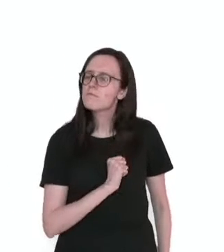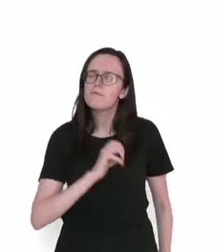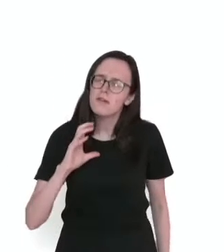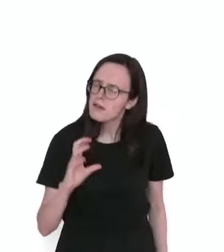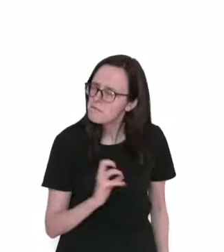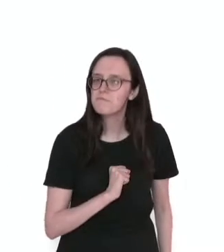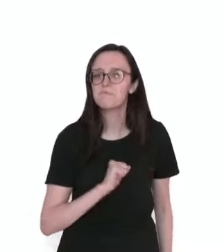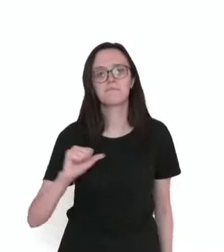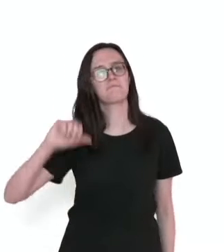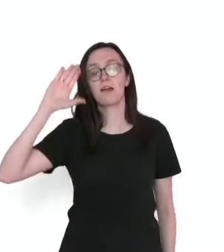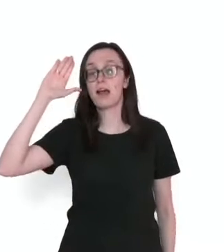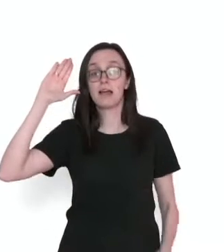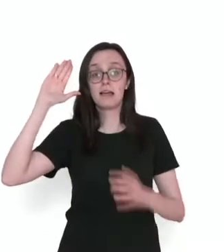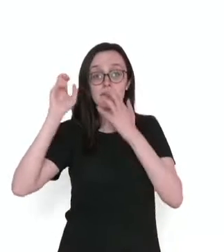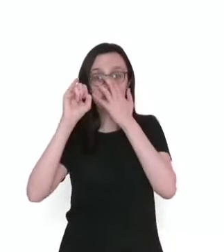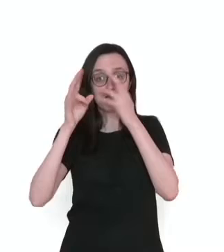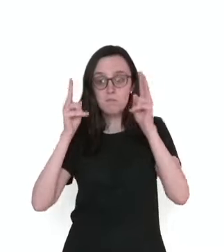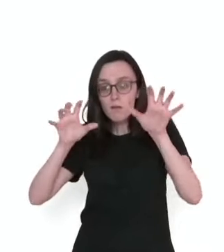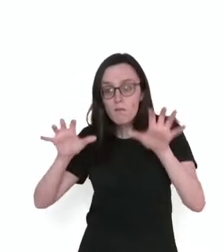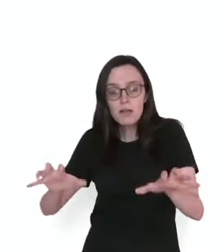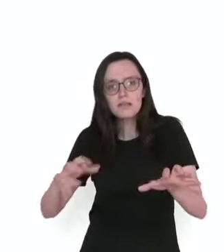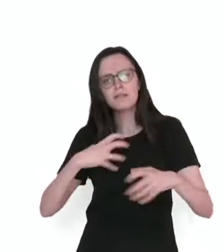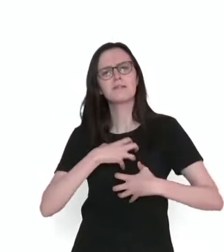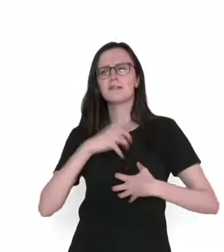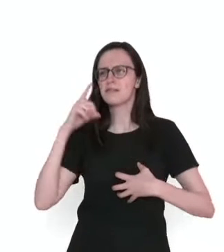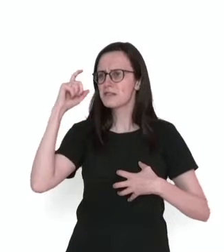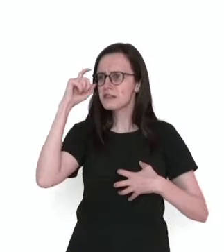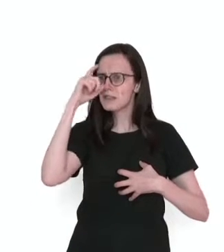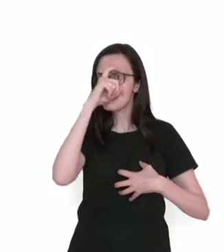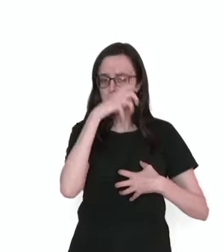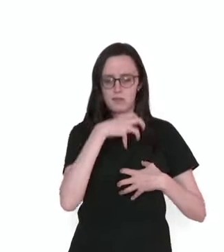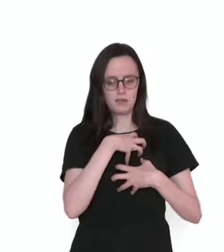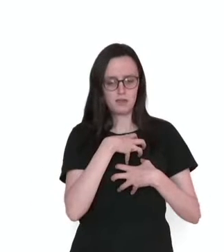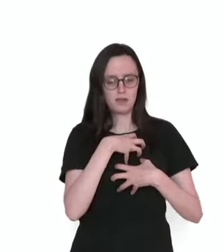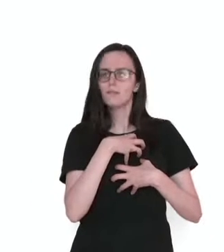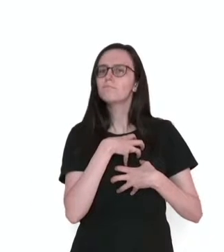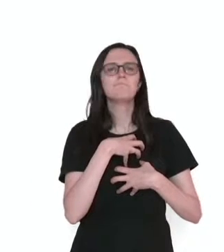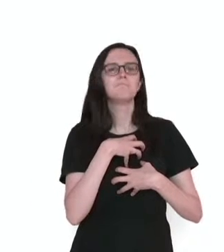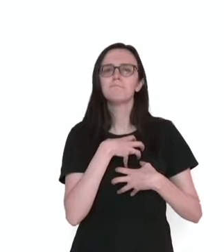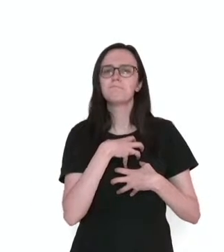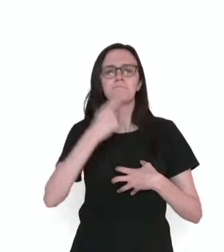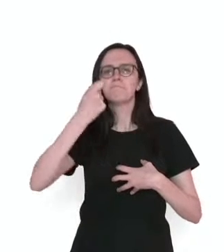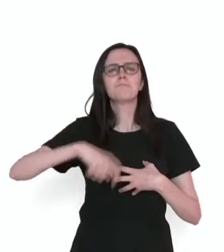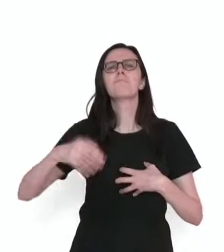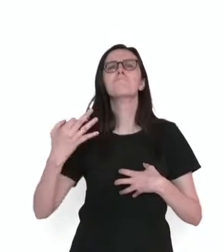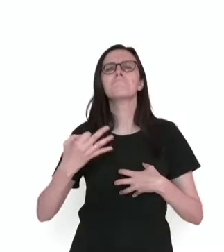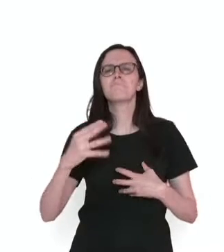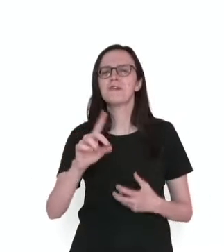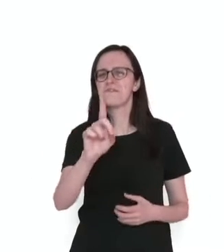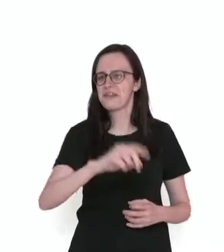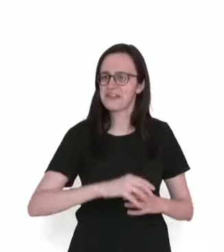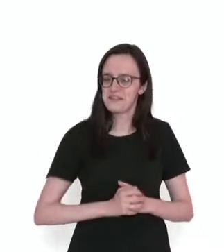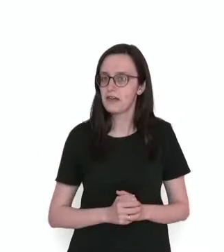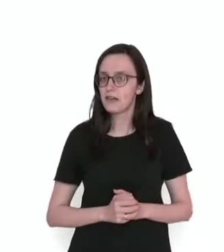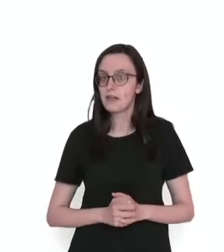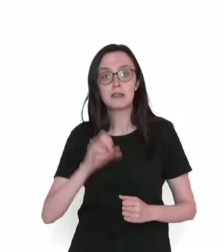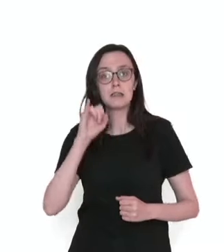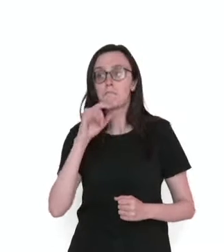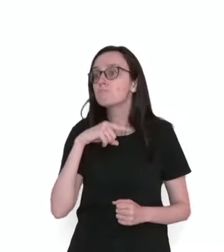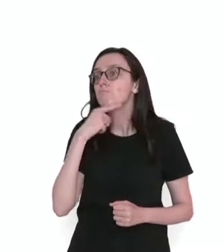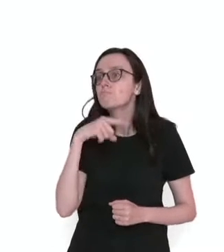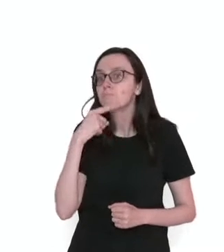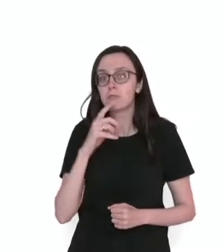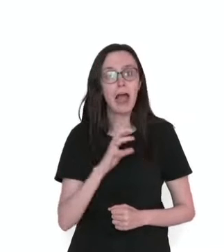amor. E se mesmo assim for difícil ser, não precisa ser perfeito. Se não der para